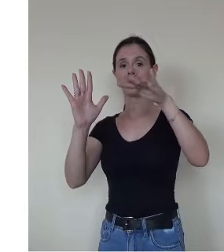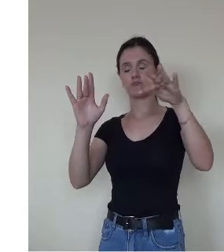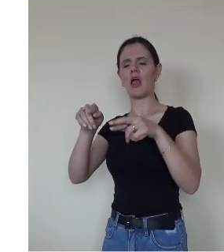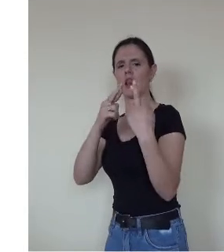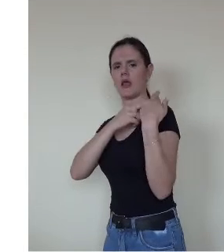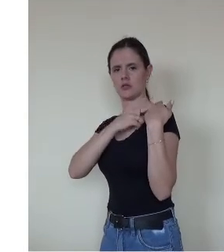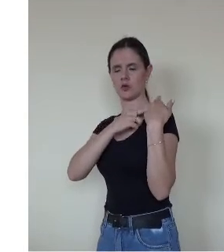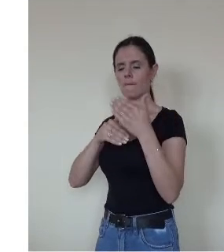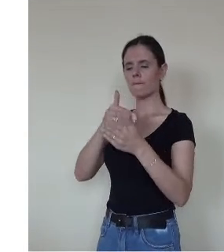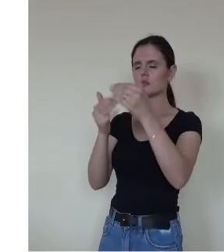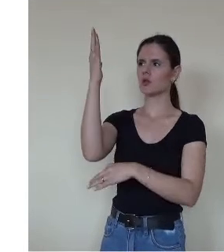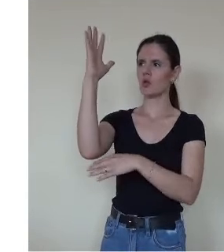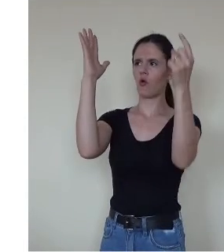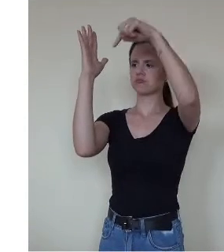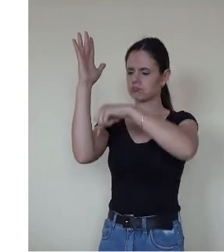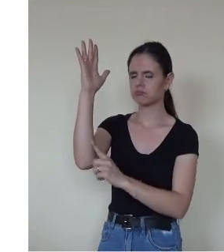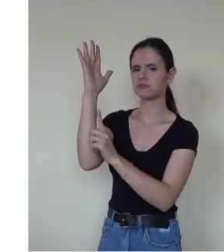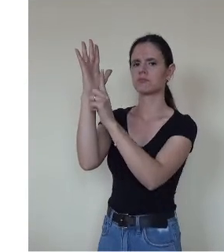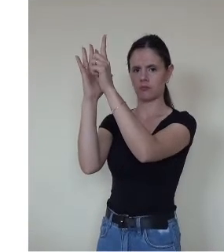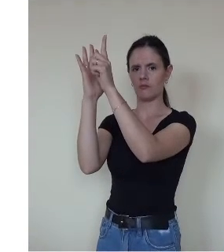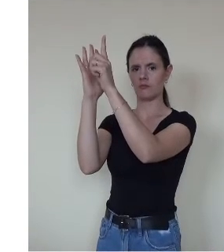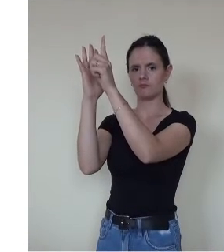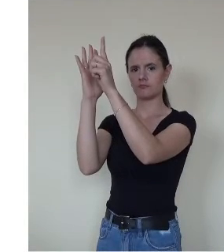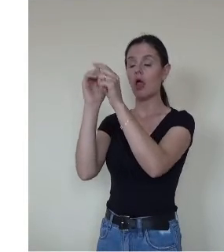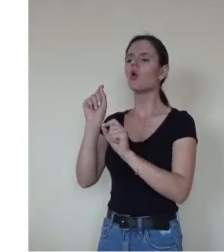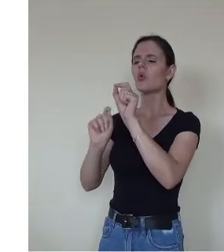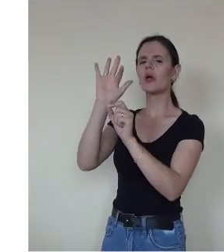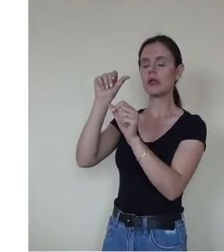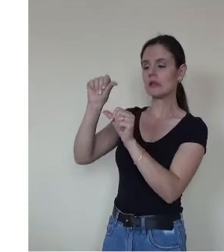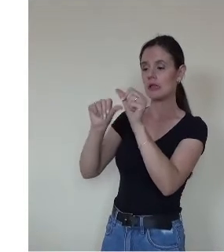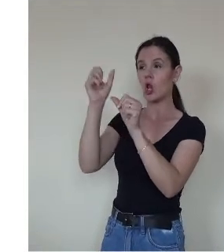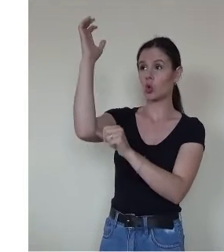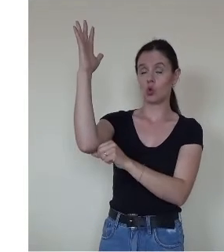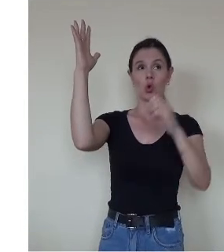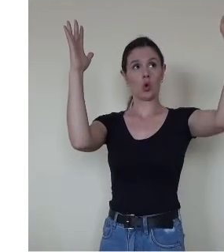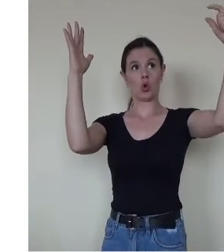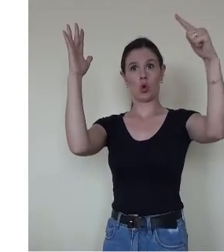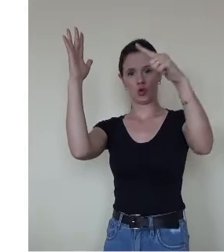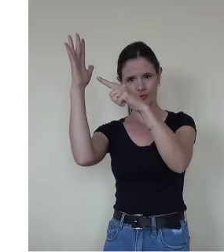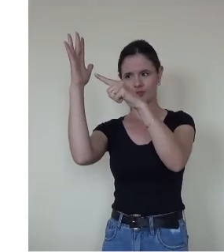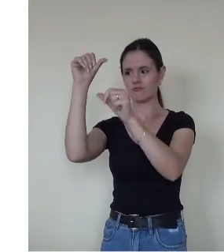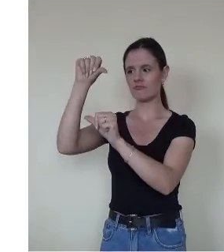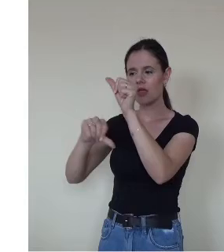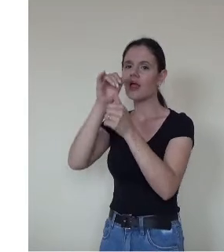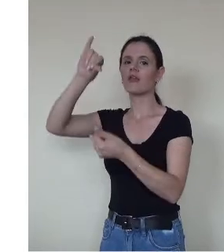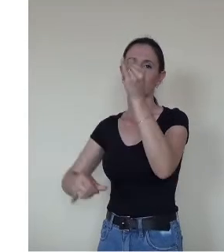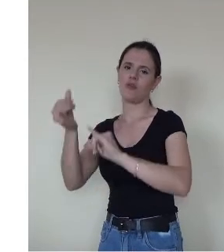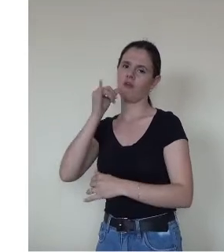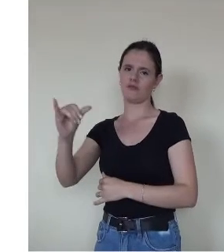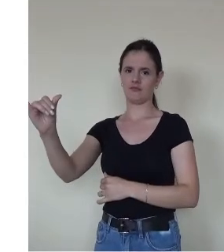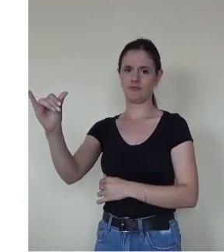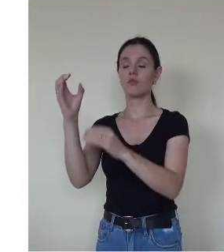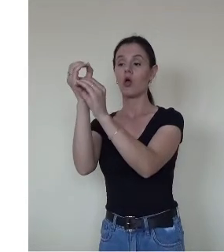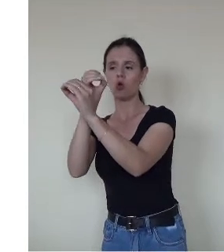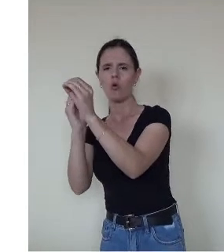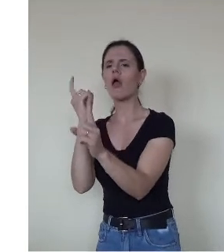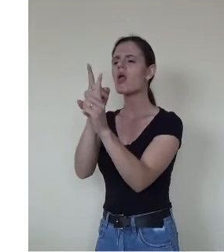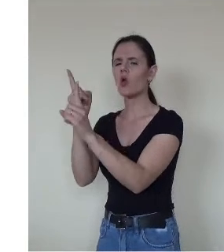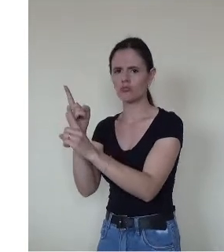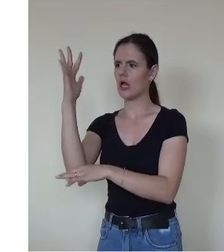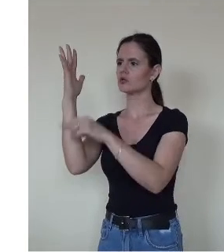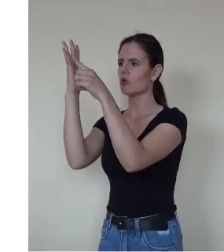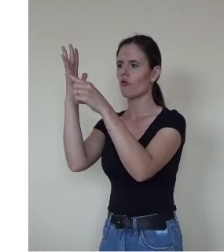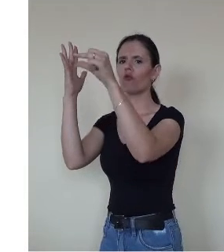responsável pelo processo de fotossíntese, que converte energia luminosa em energia química. Os cloroplastos são